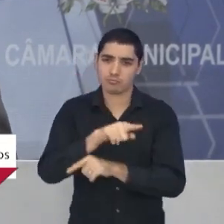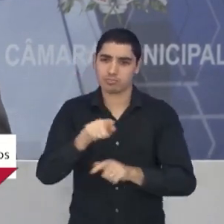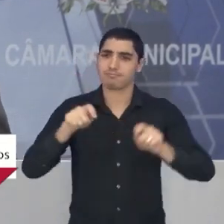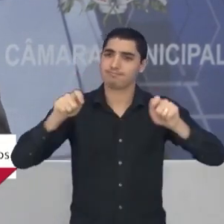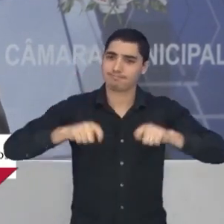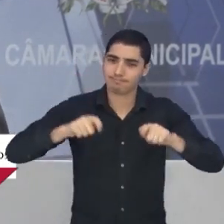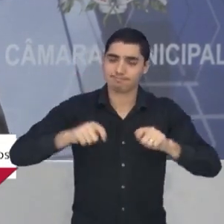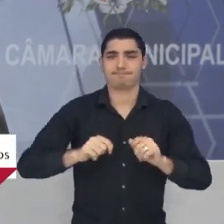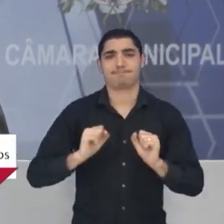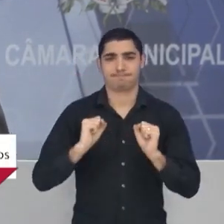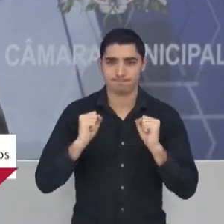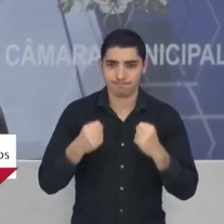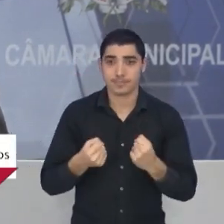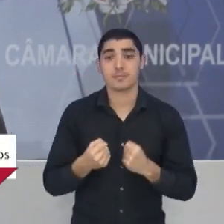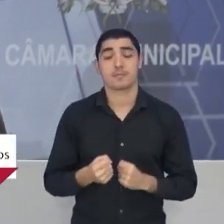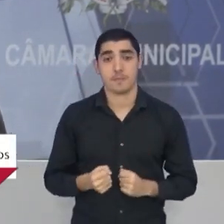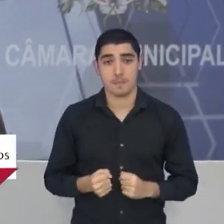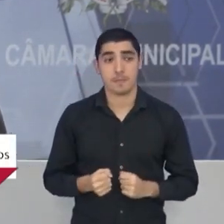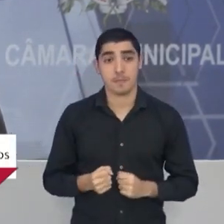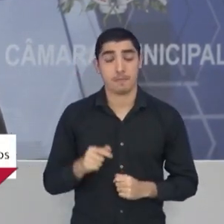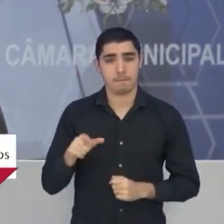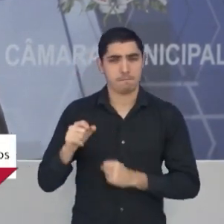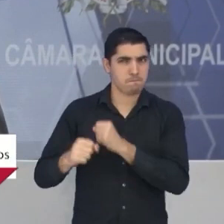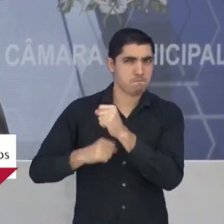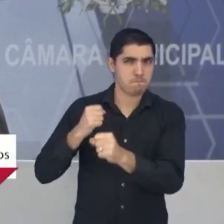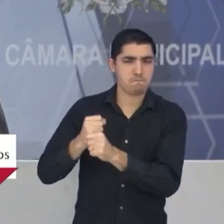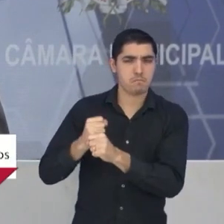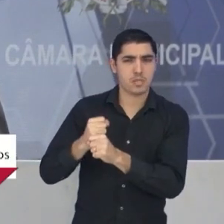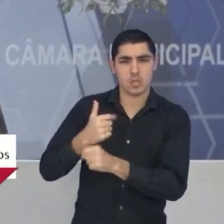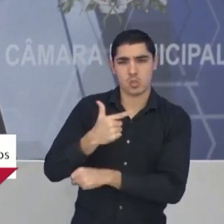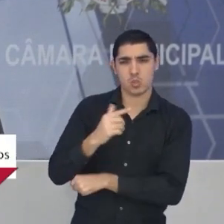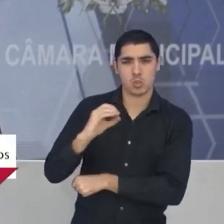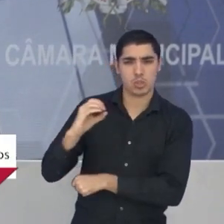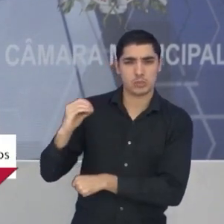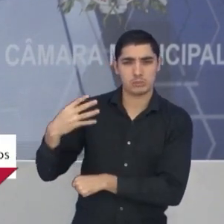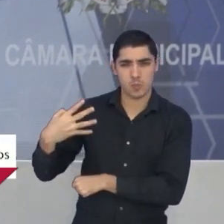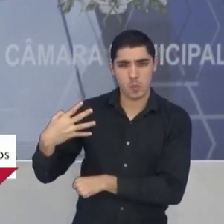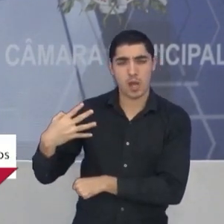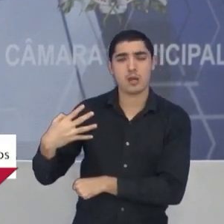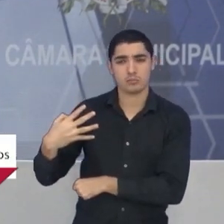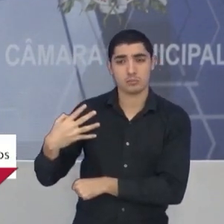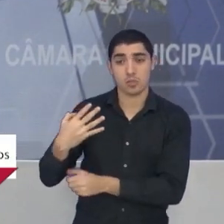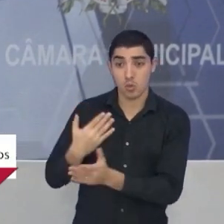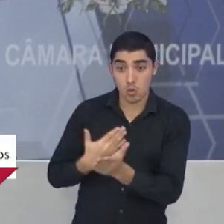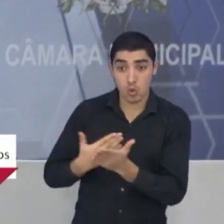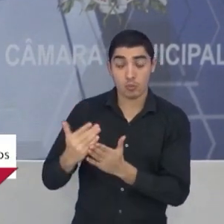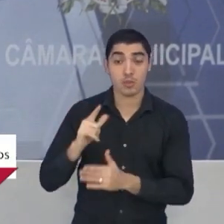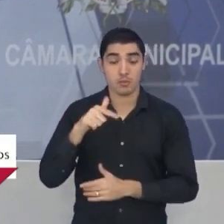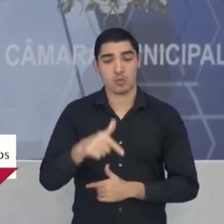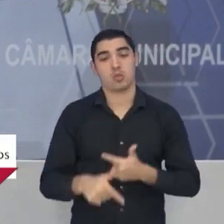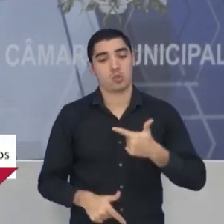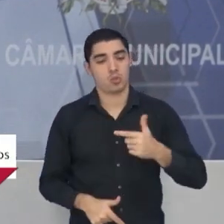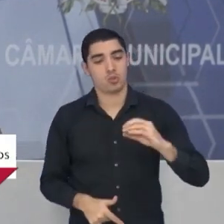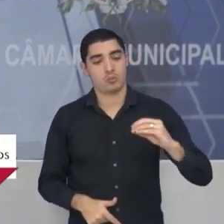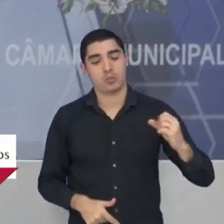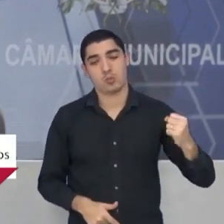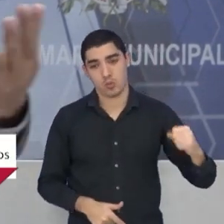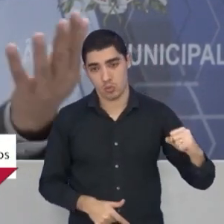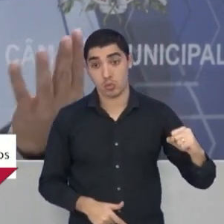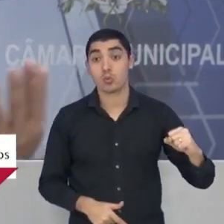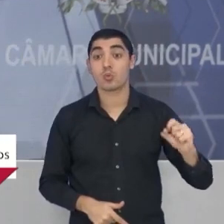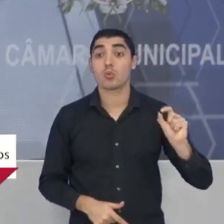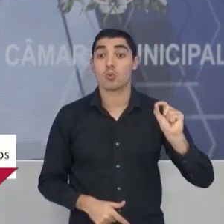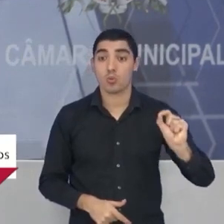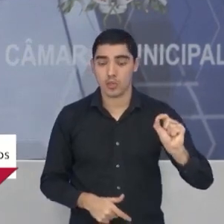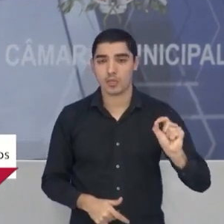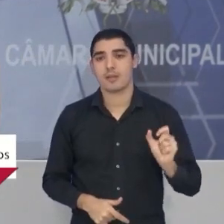planejamento isso foi pidos de 2004 iniciamos em 2008 com a padronização de toda